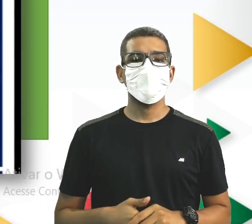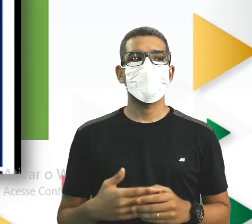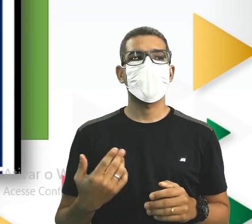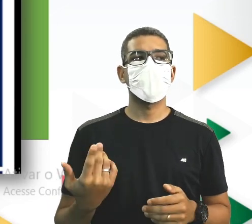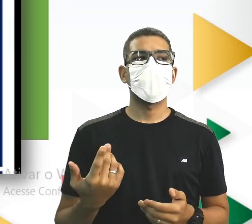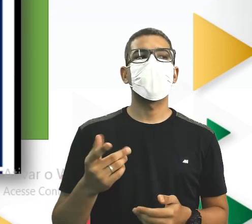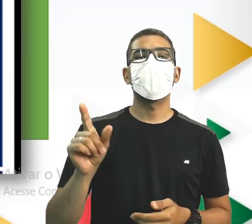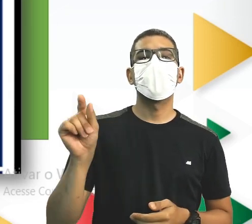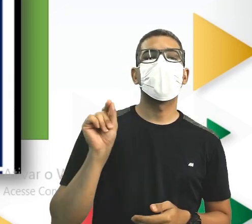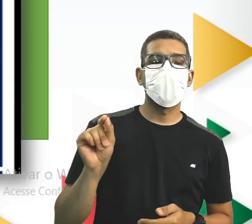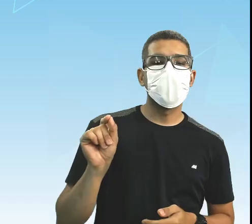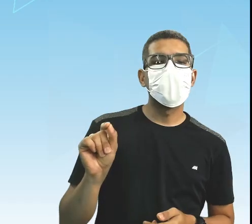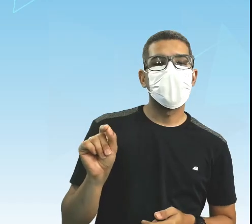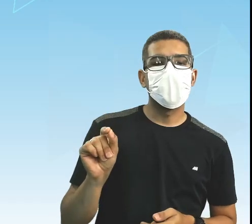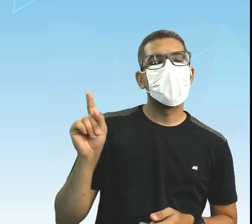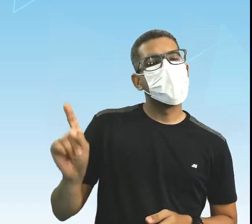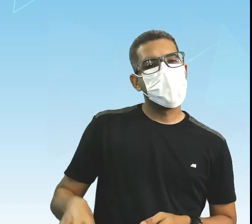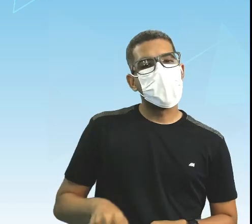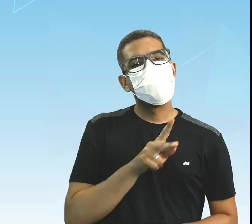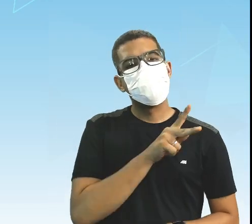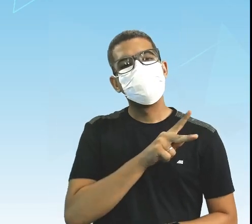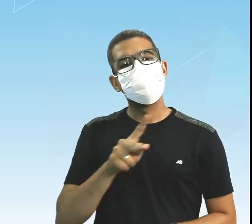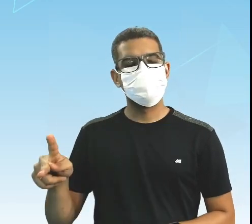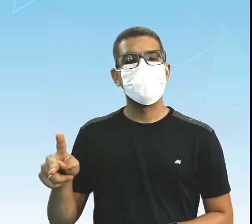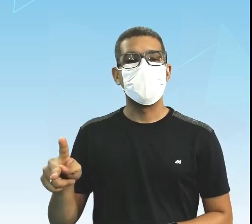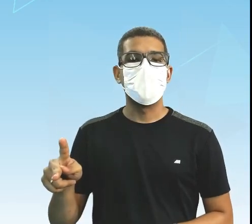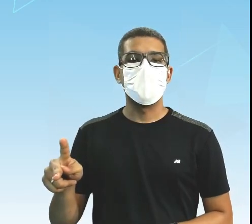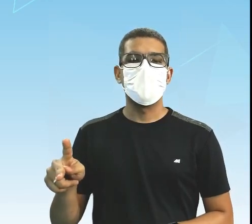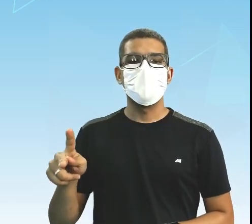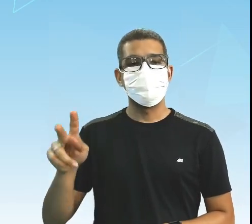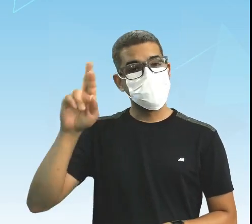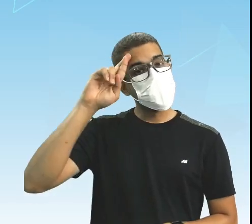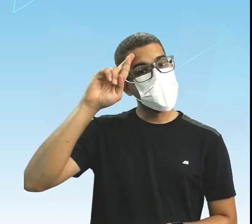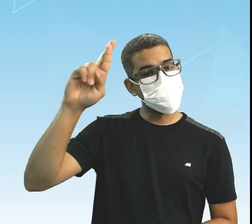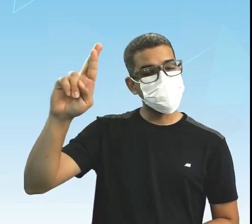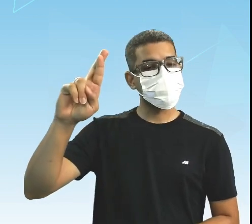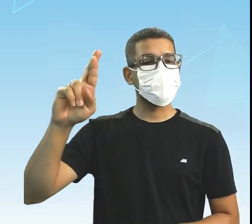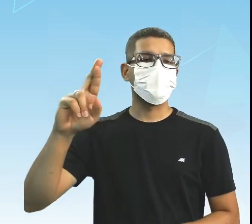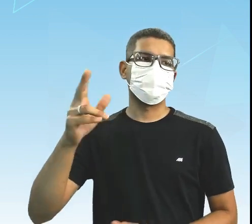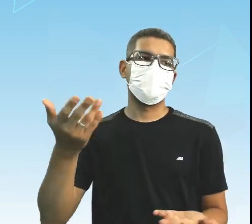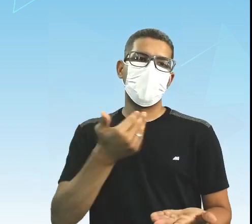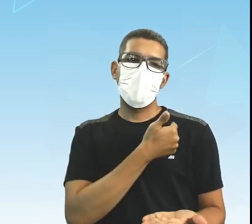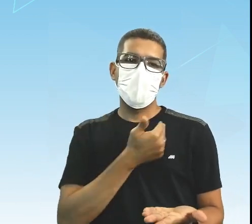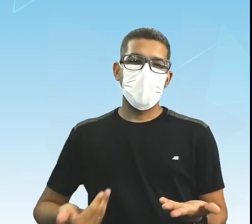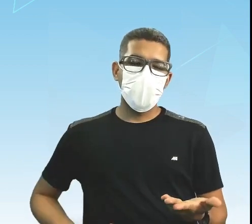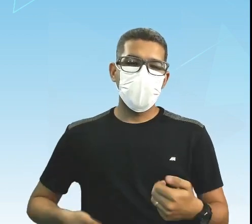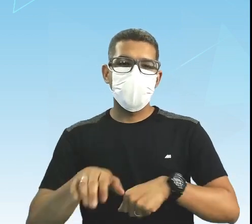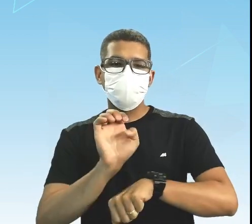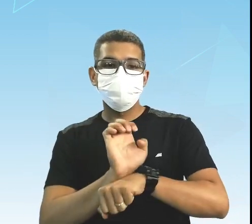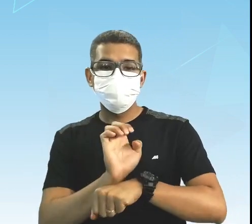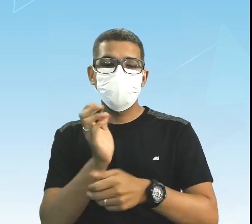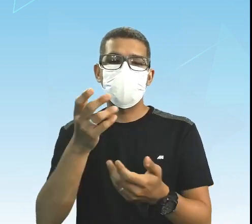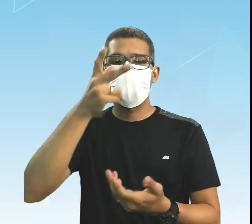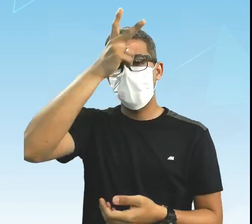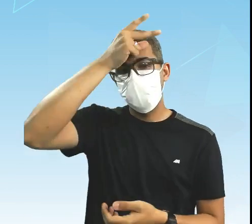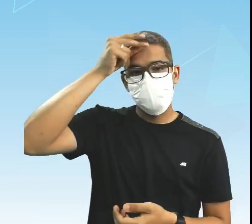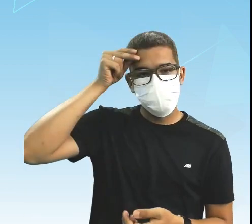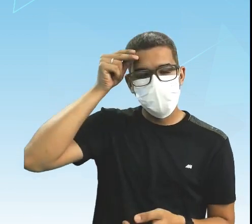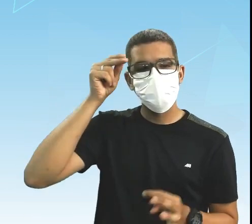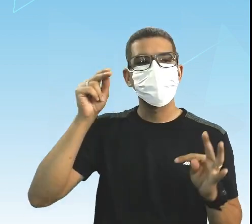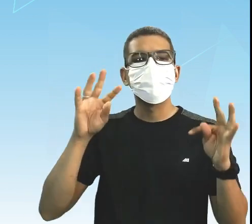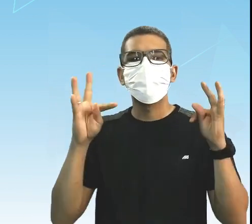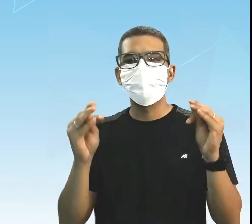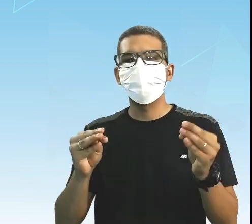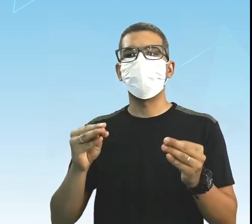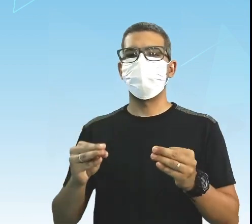vai executar é o presidente. O presidente da República, são os governadores dos estados e os prefeitos. Eles é que